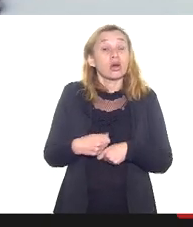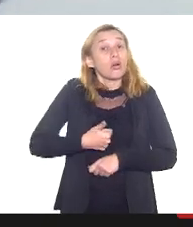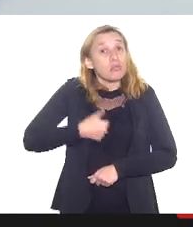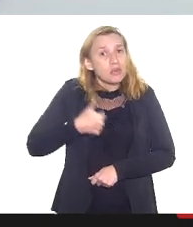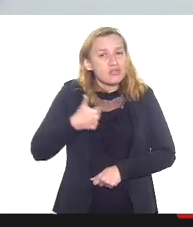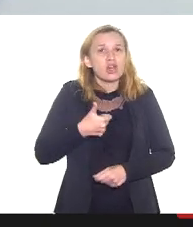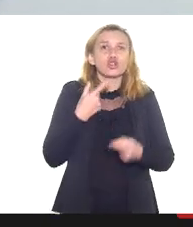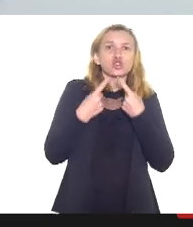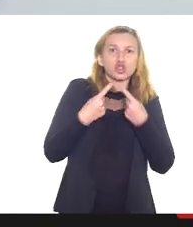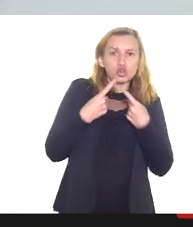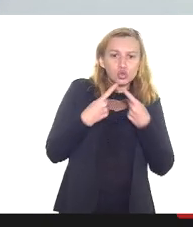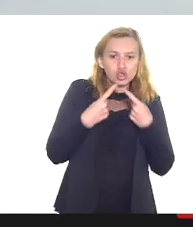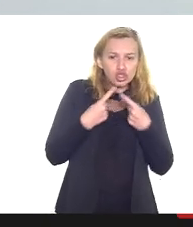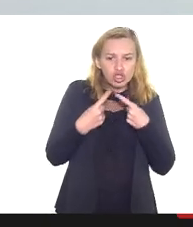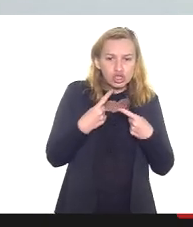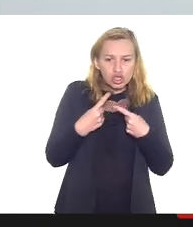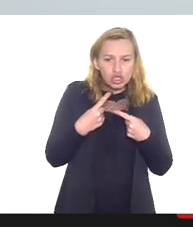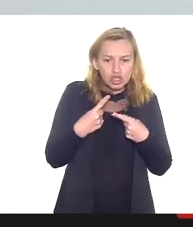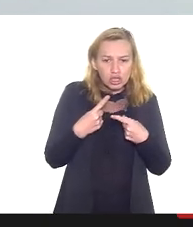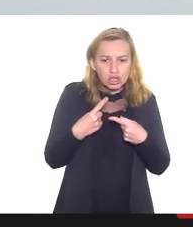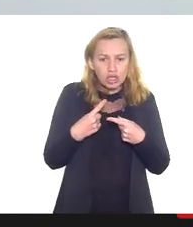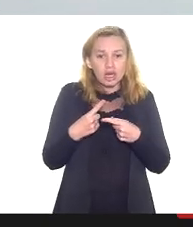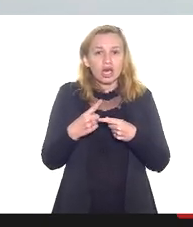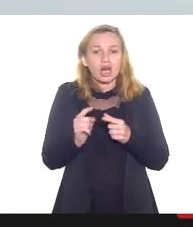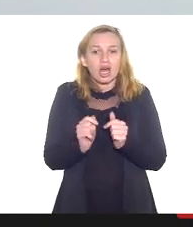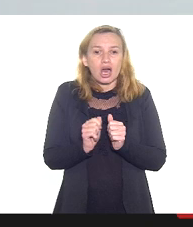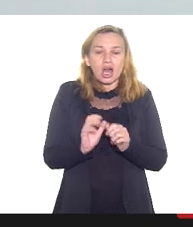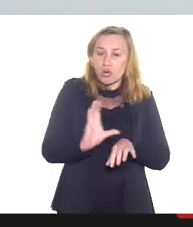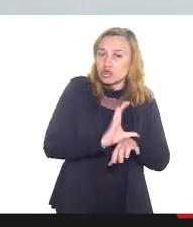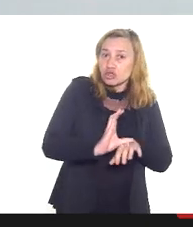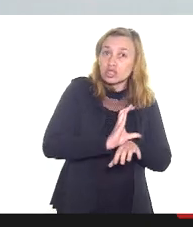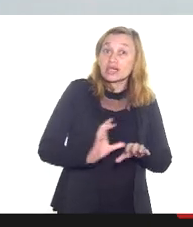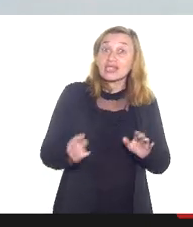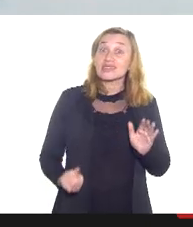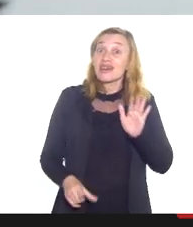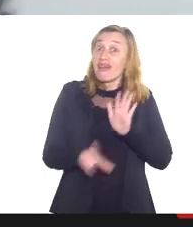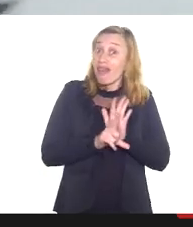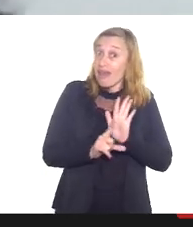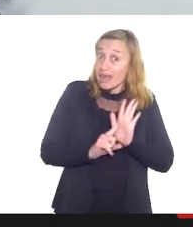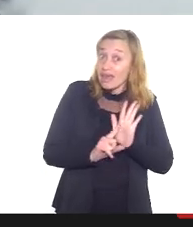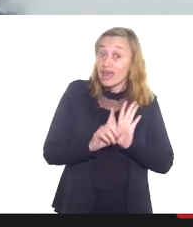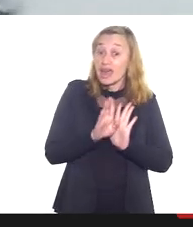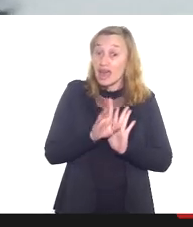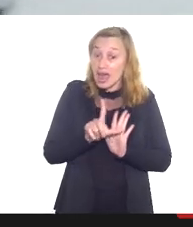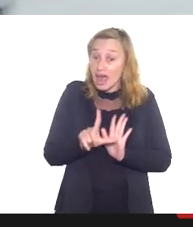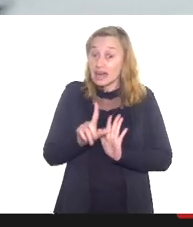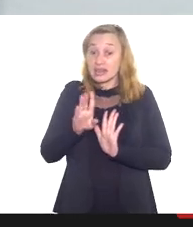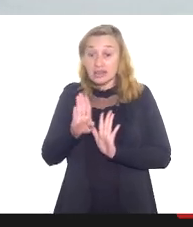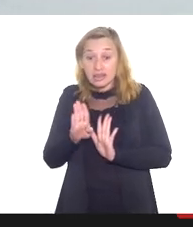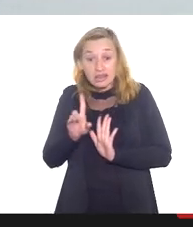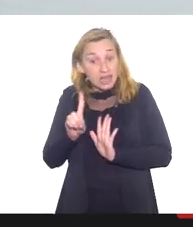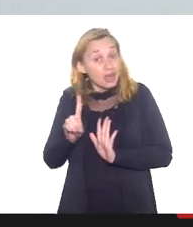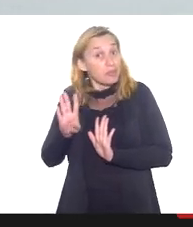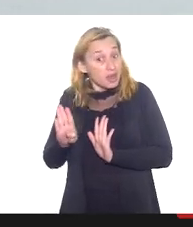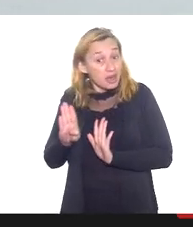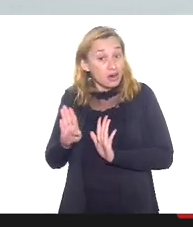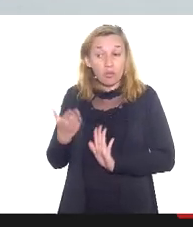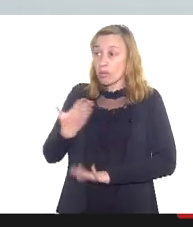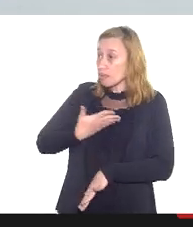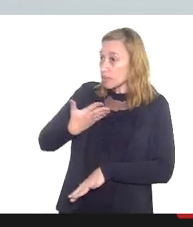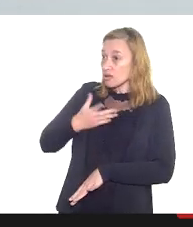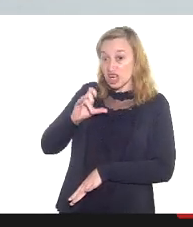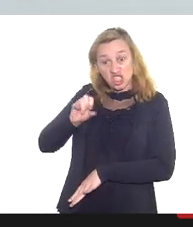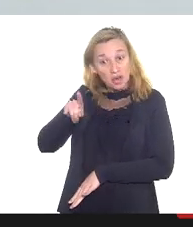primeiro, discutir a legalidade e constitucionalidade dessa lei, da LDB, como o colega da AGB falou muito